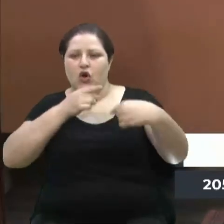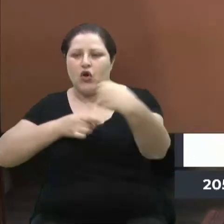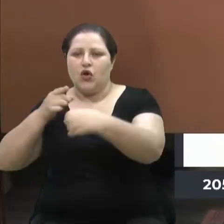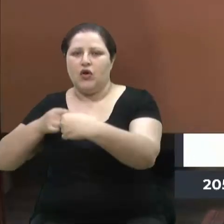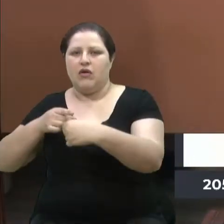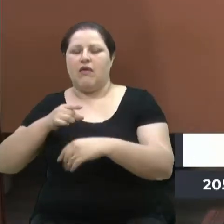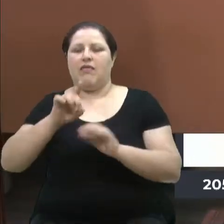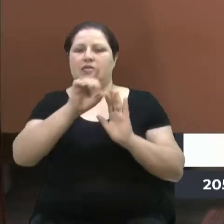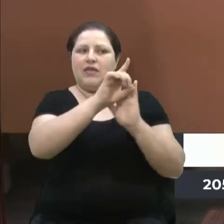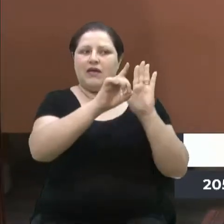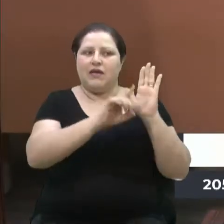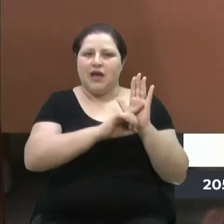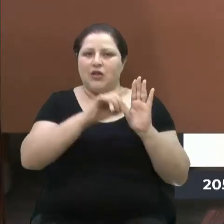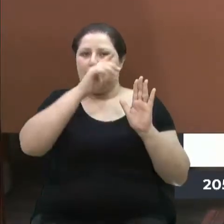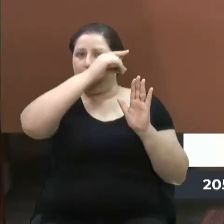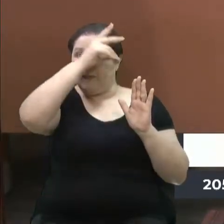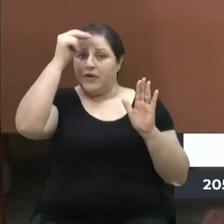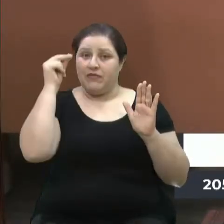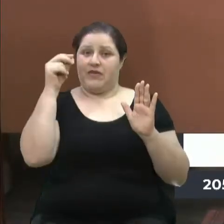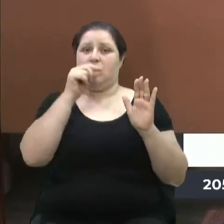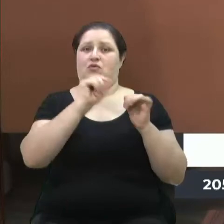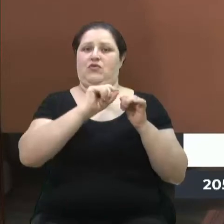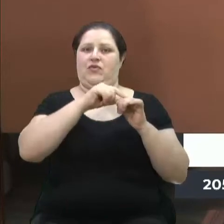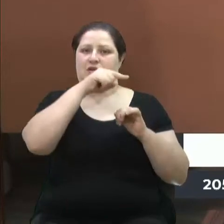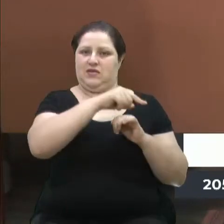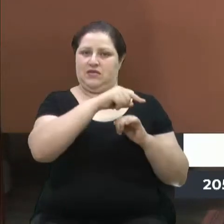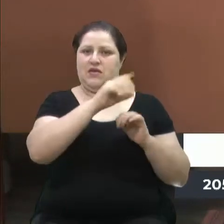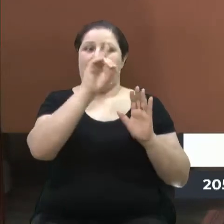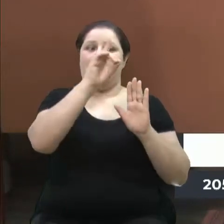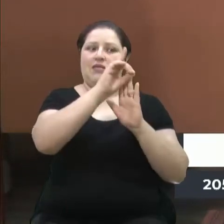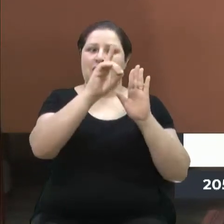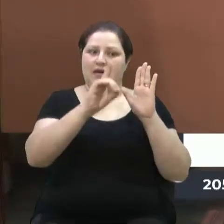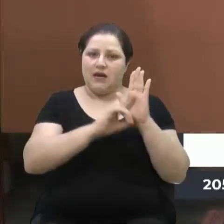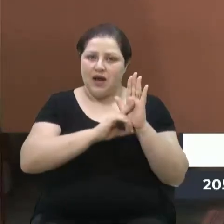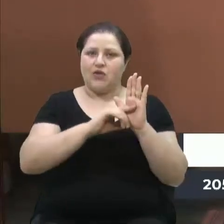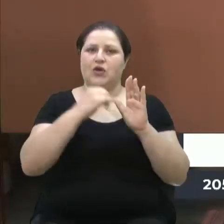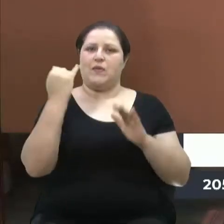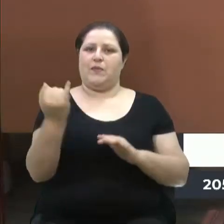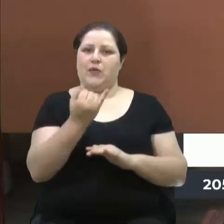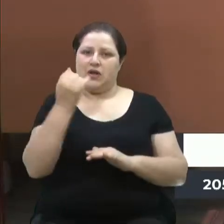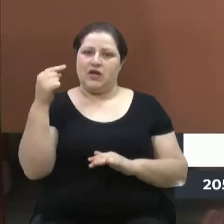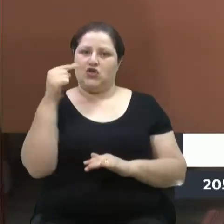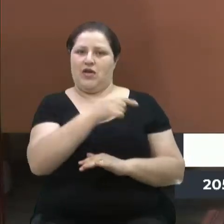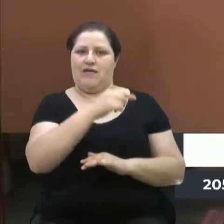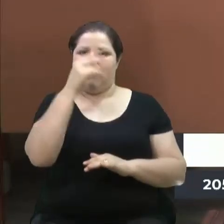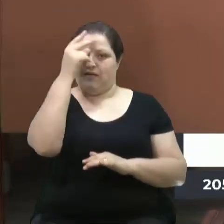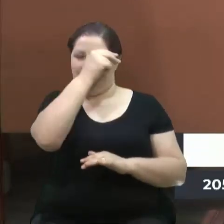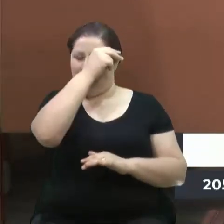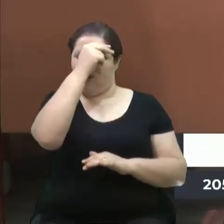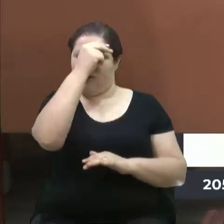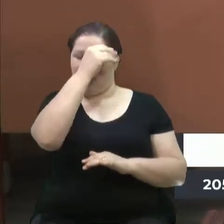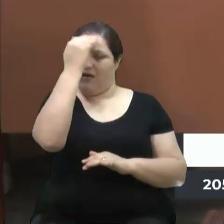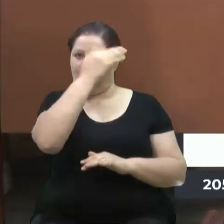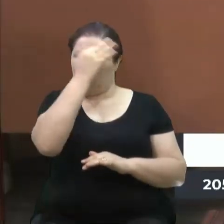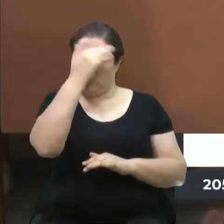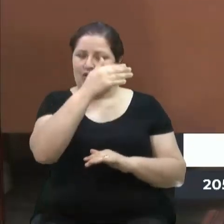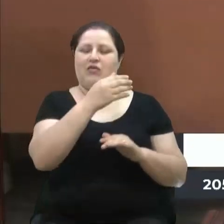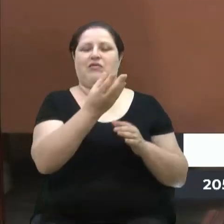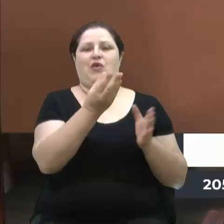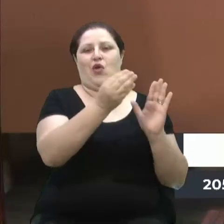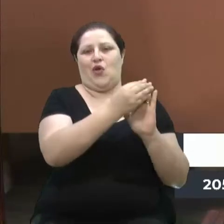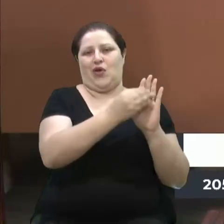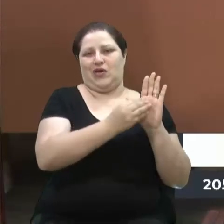prefeito que vai fazer então não decreto aí é importante é a posição que ele vai colocar agora a iniciativa